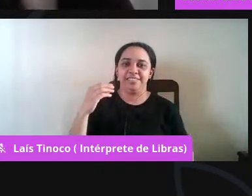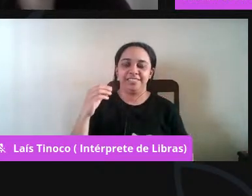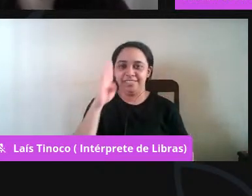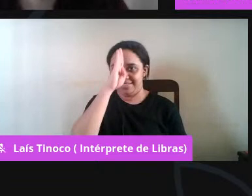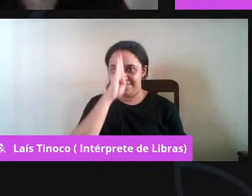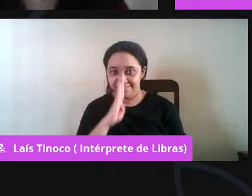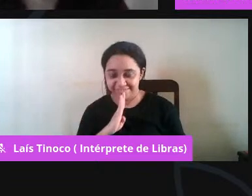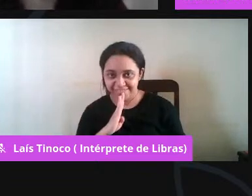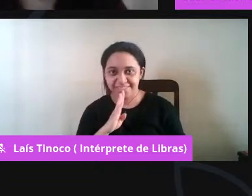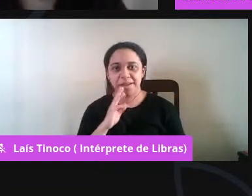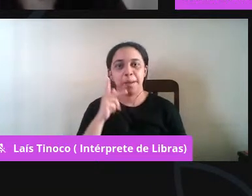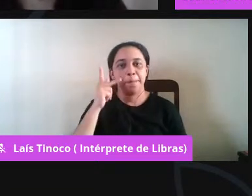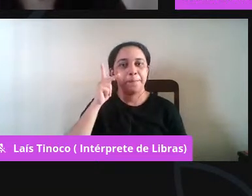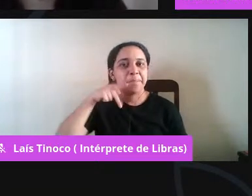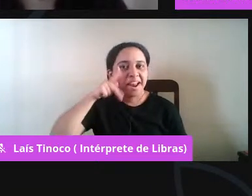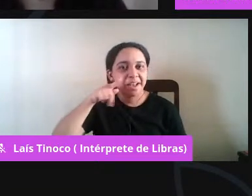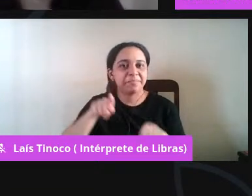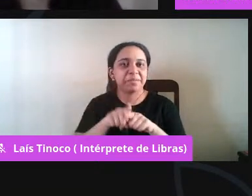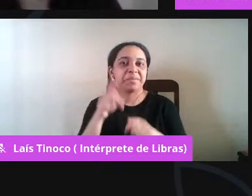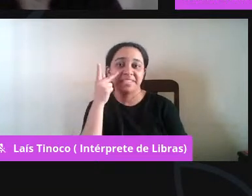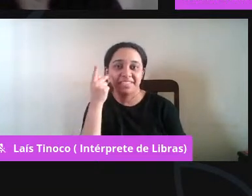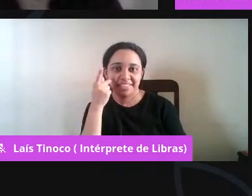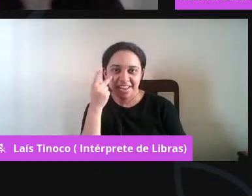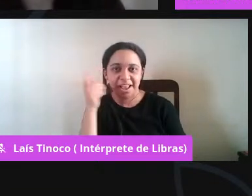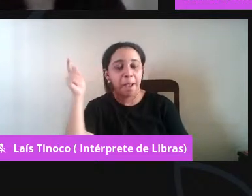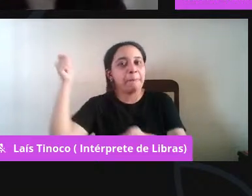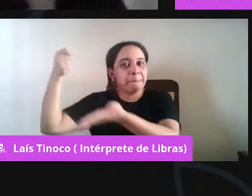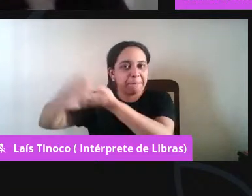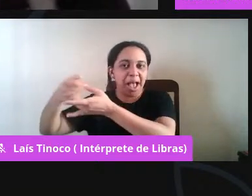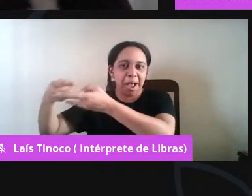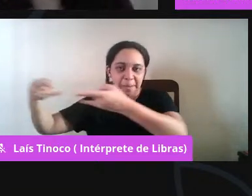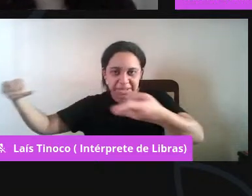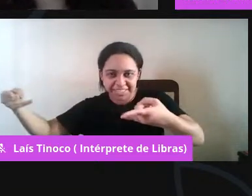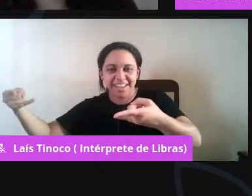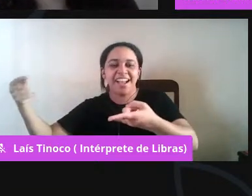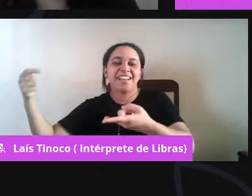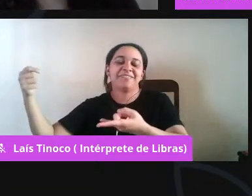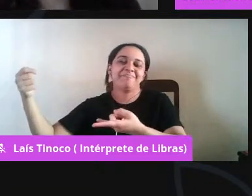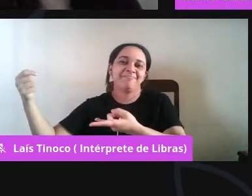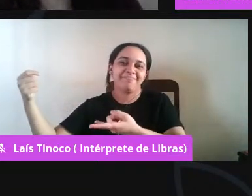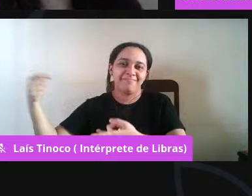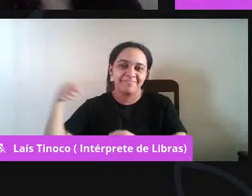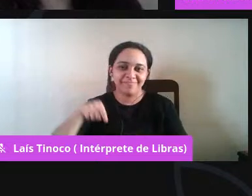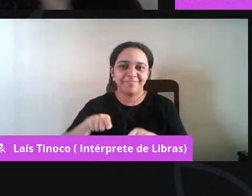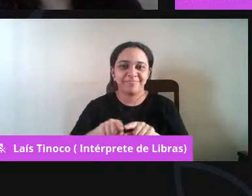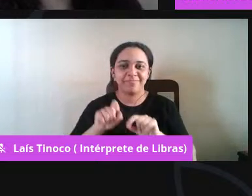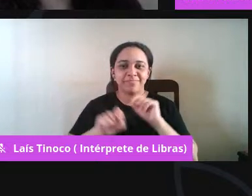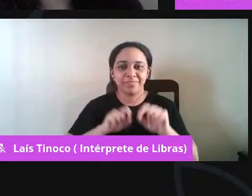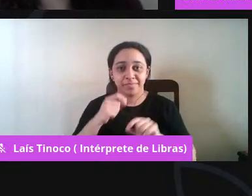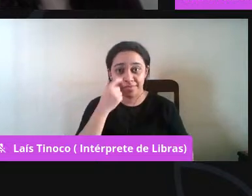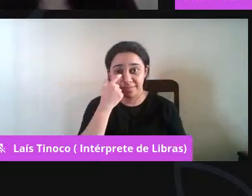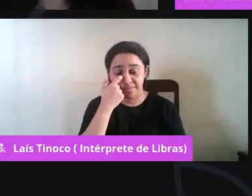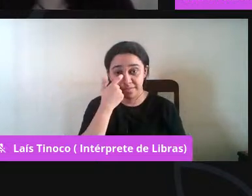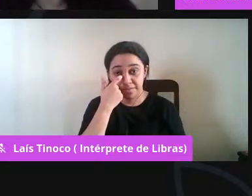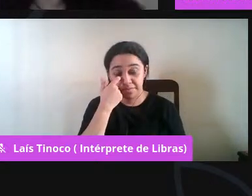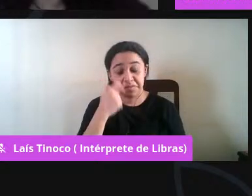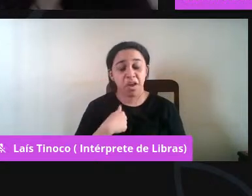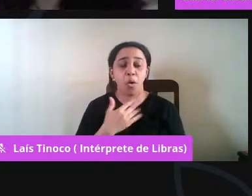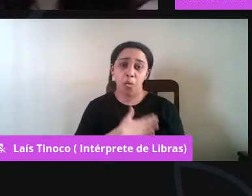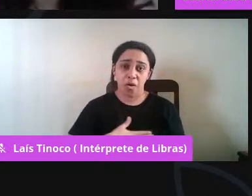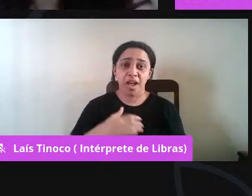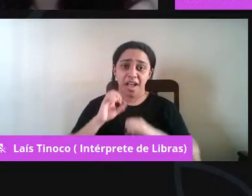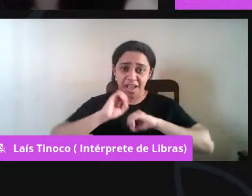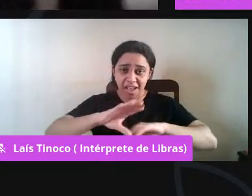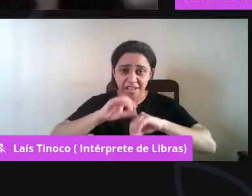pagam passagem e hospedagem, mas eu não ganho nenhum tostão. Menos na Paraíba também. Me aposentei, dou aula de graça na pós-graduação, mas com o maior prazer, tenho